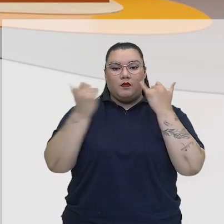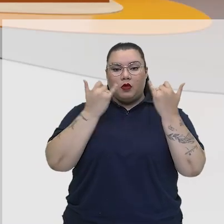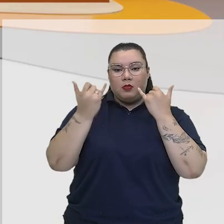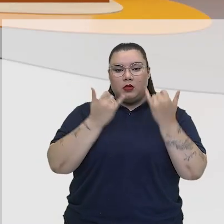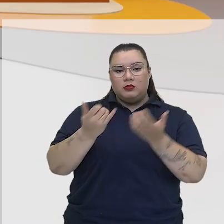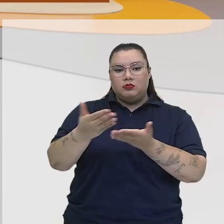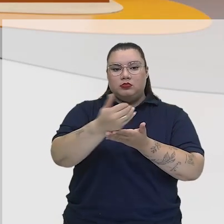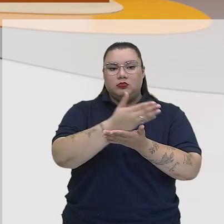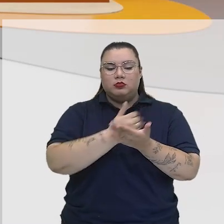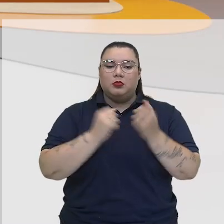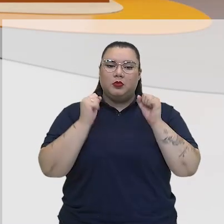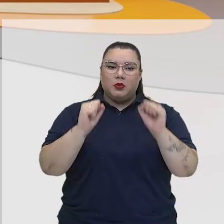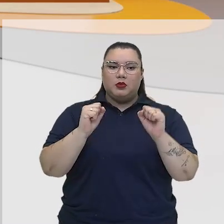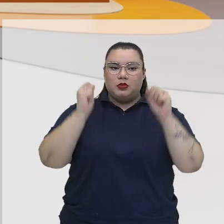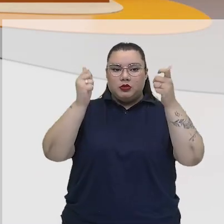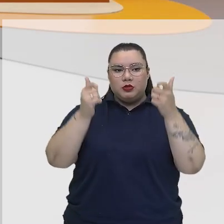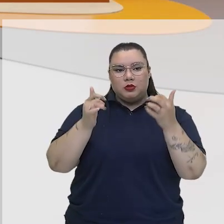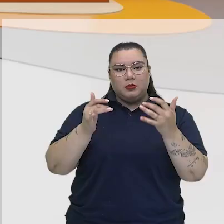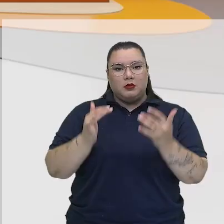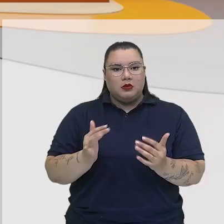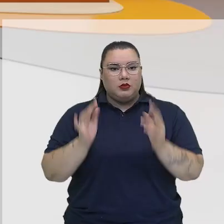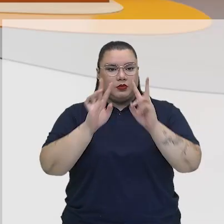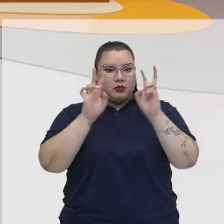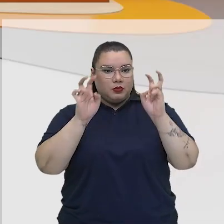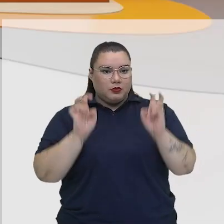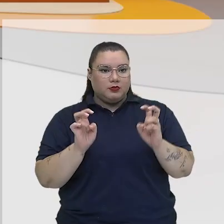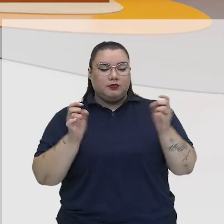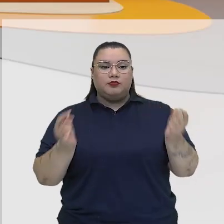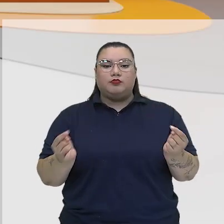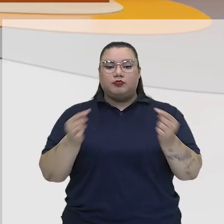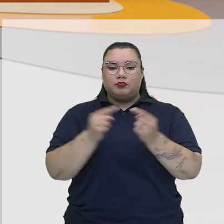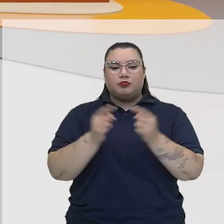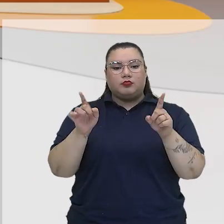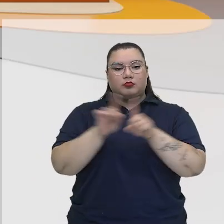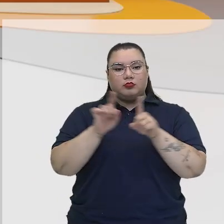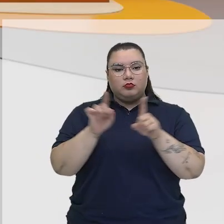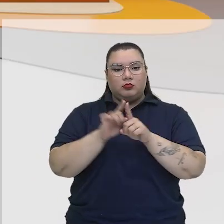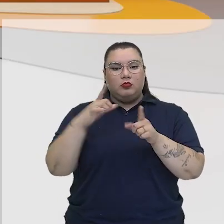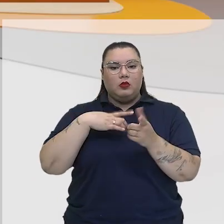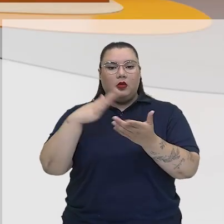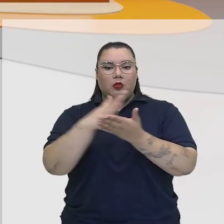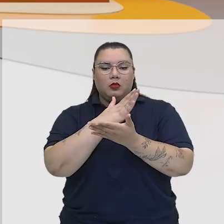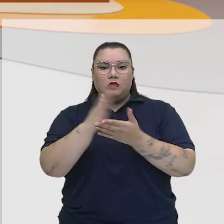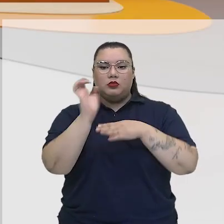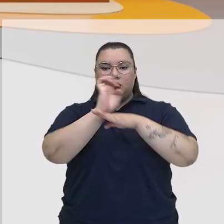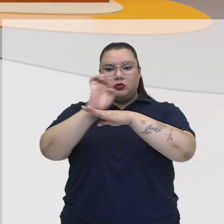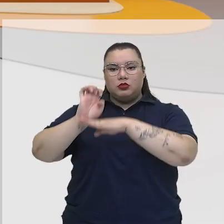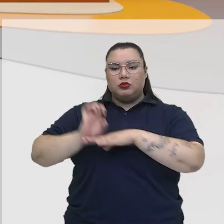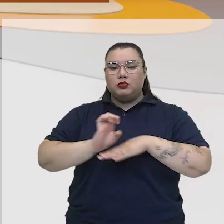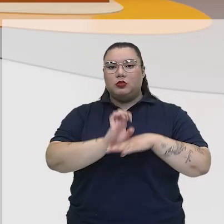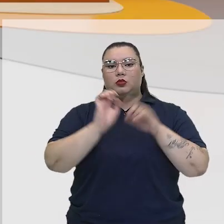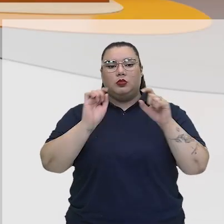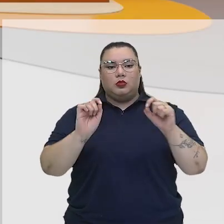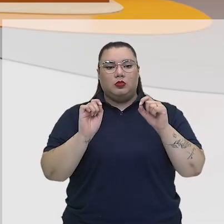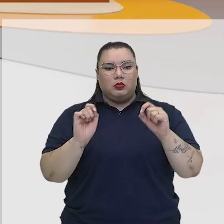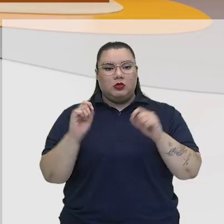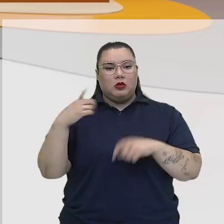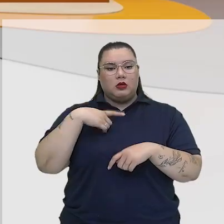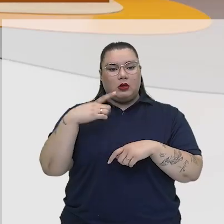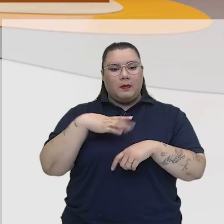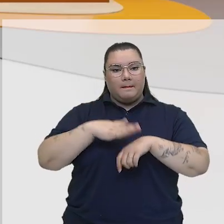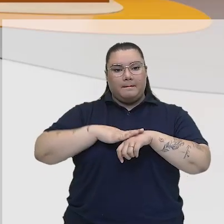que a gente vai poder falar um pouquinho mais sobre esses. Inclusive, temos alguns estados na qual há